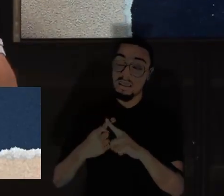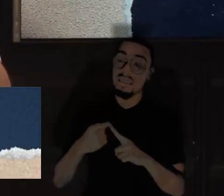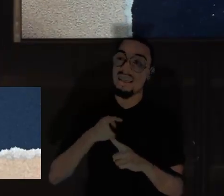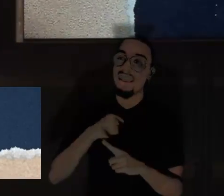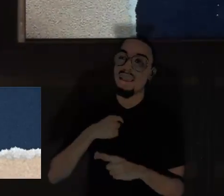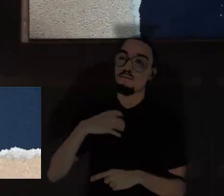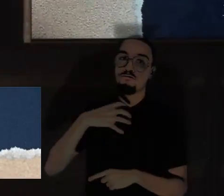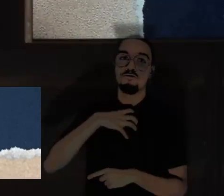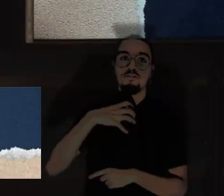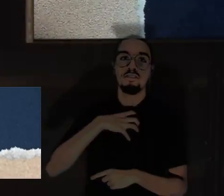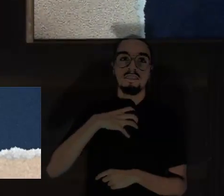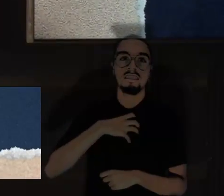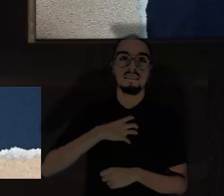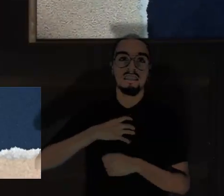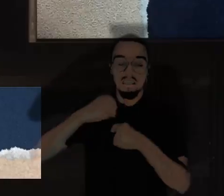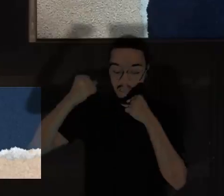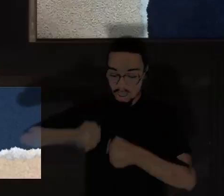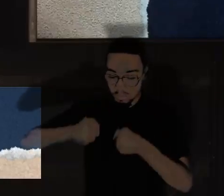Que o poder